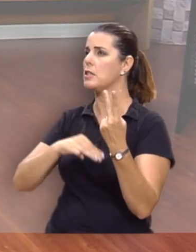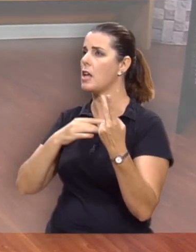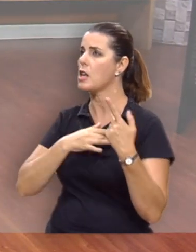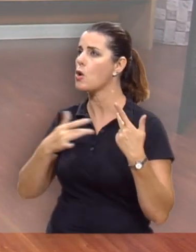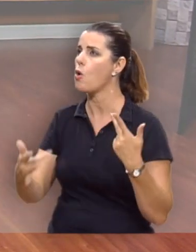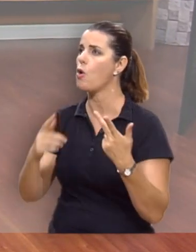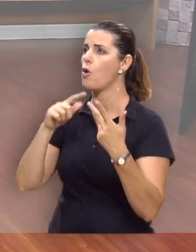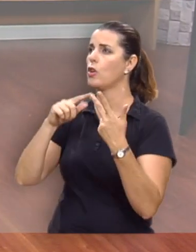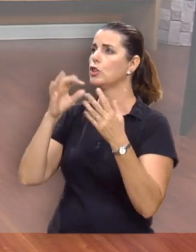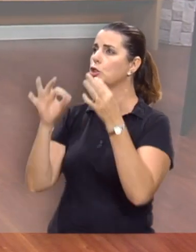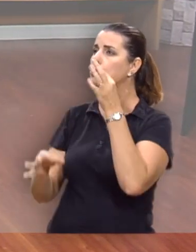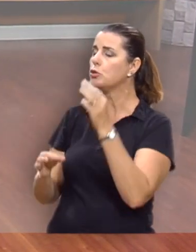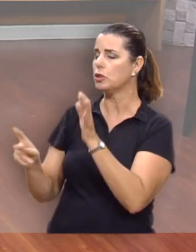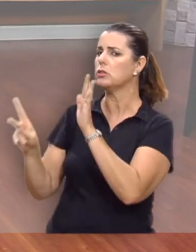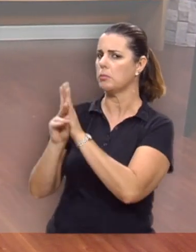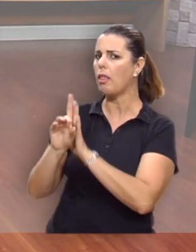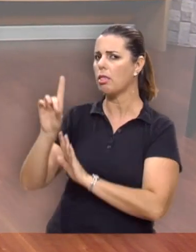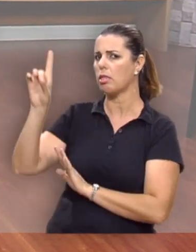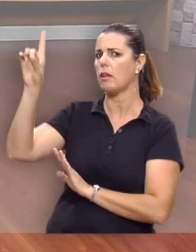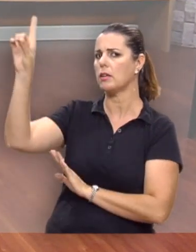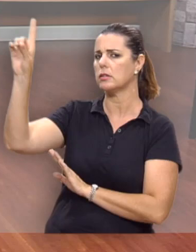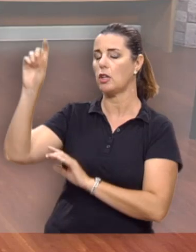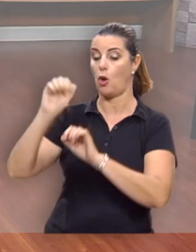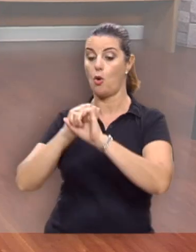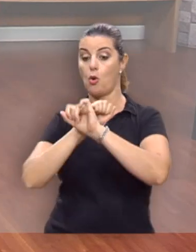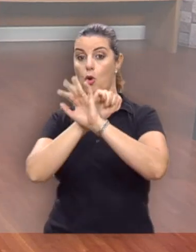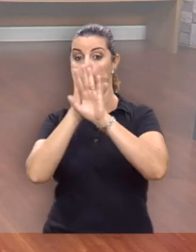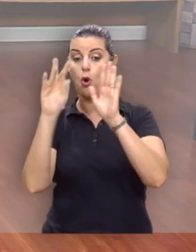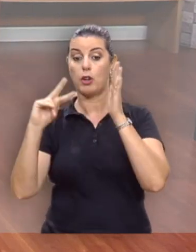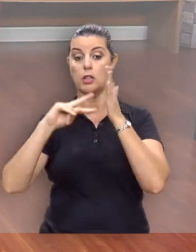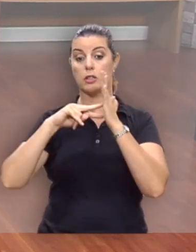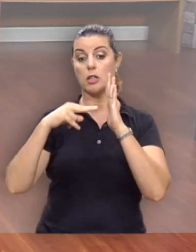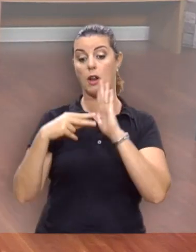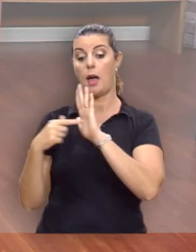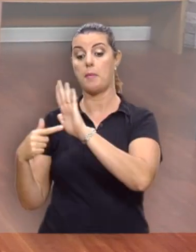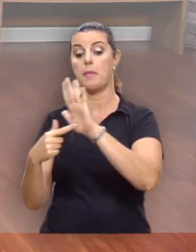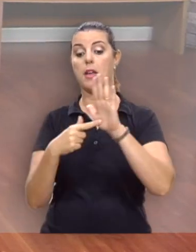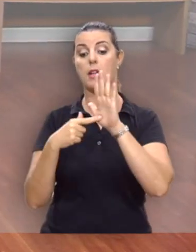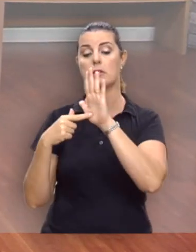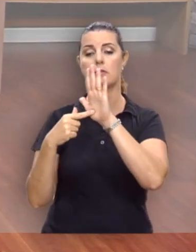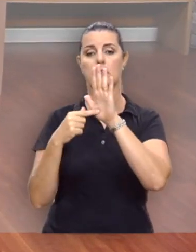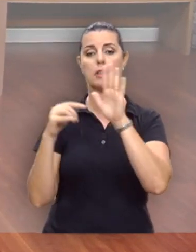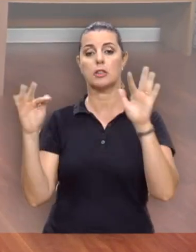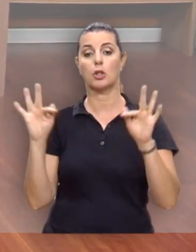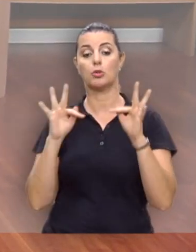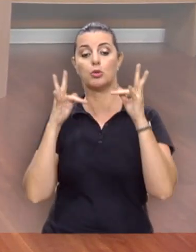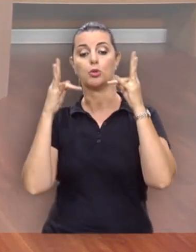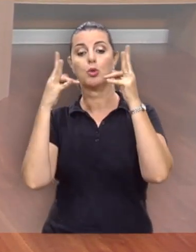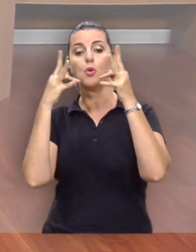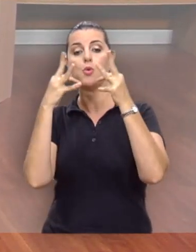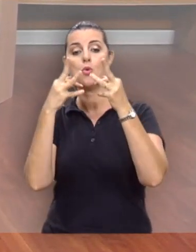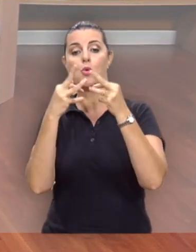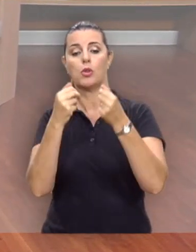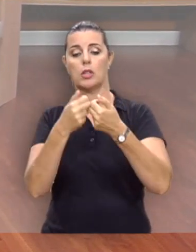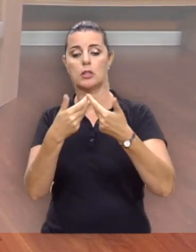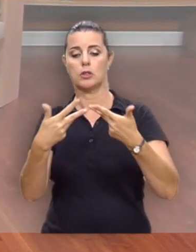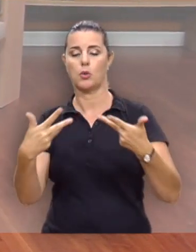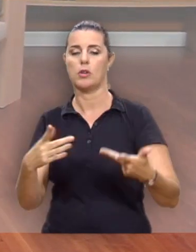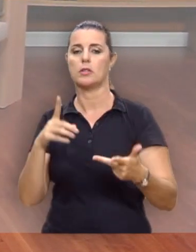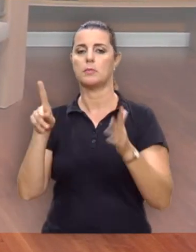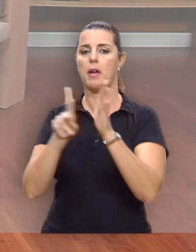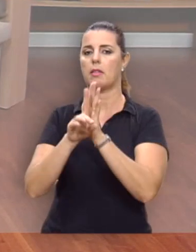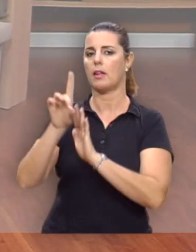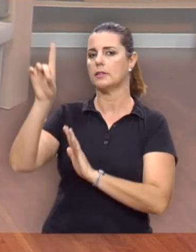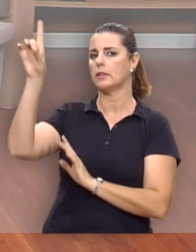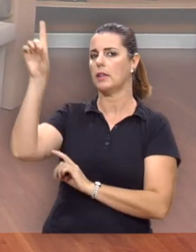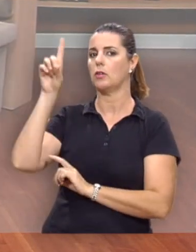misericórdia, a justiça. Glória significa a manifestação plena de todos os atributos de Deus.